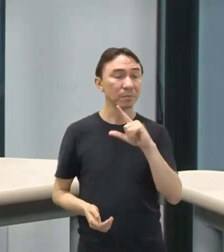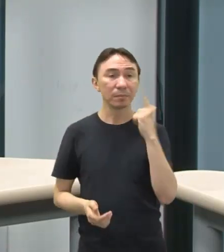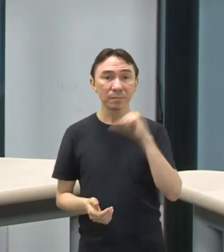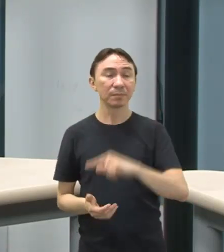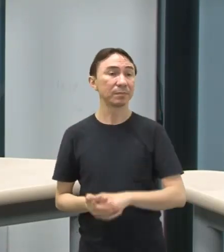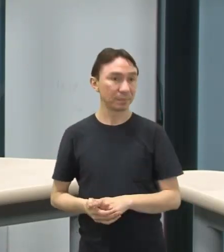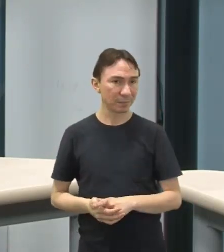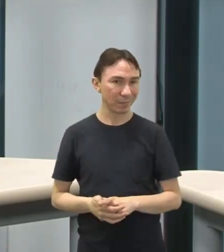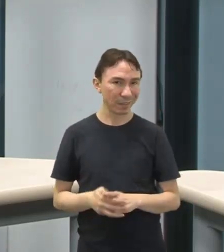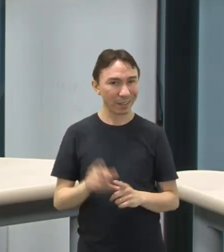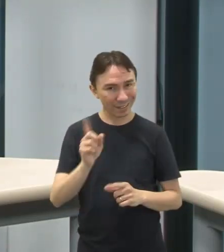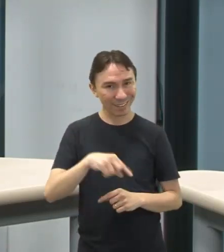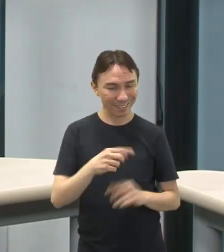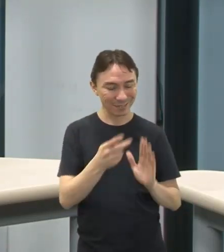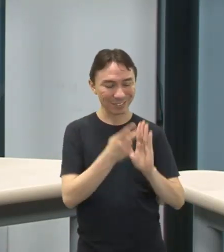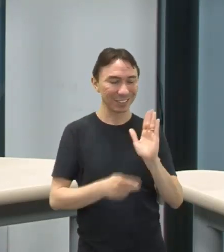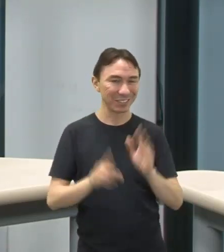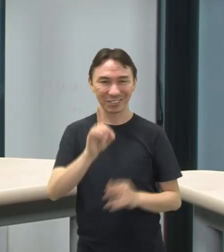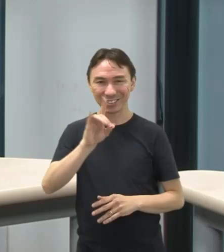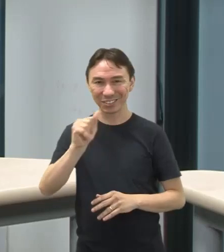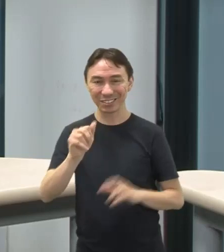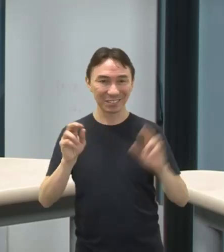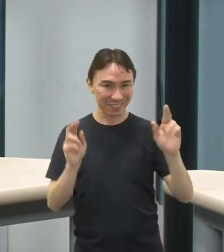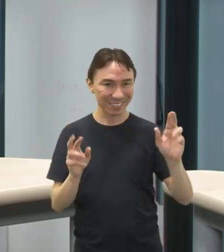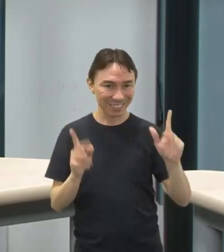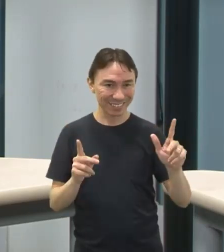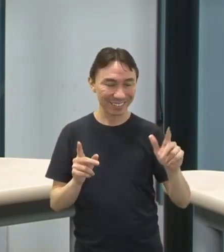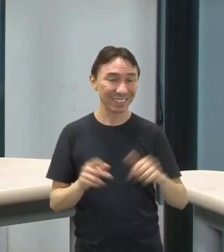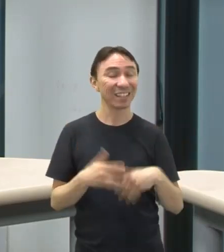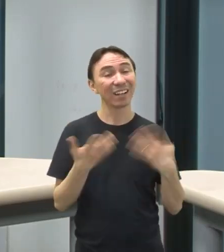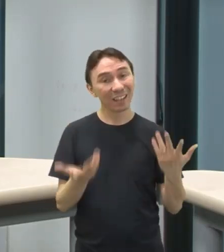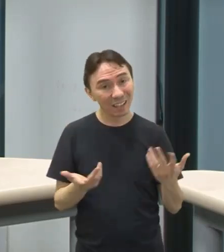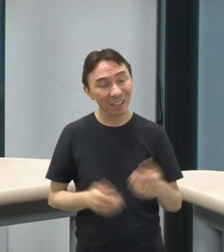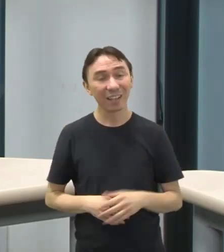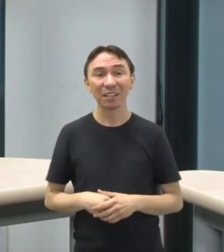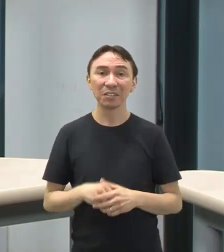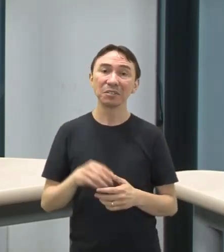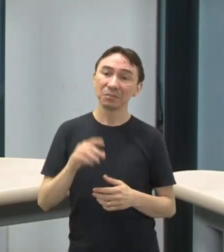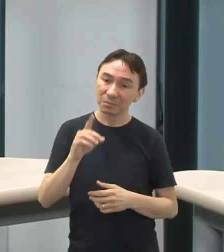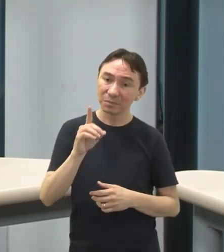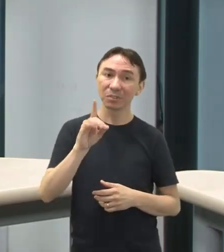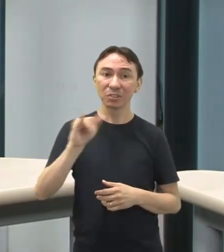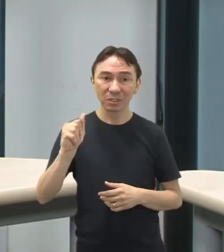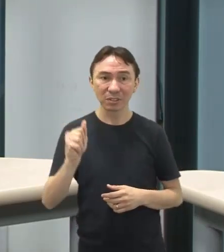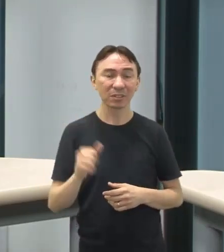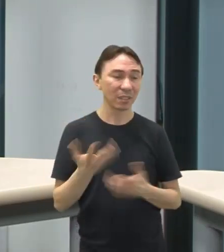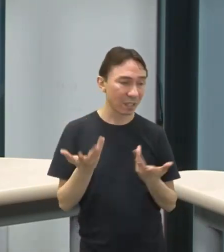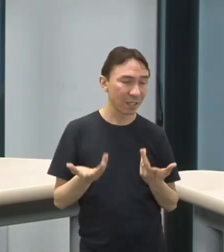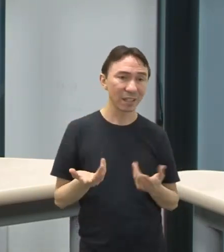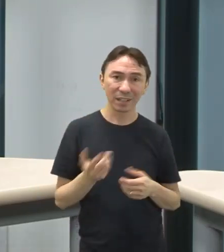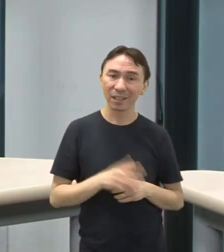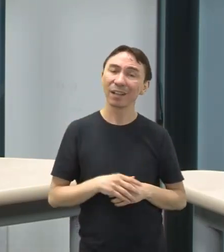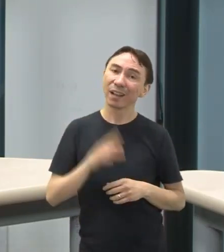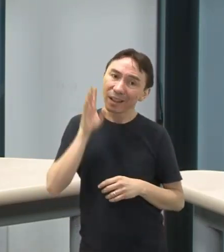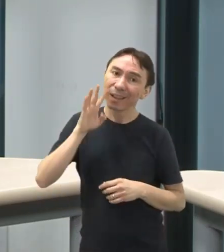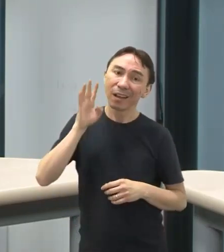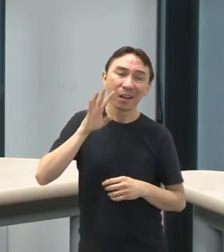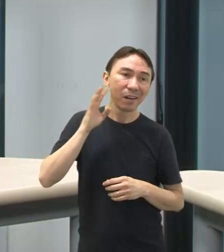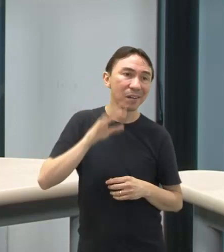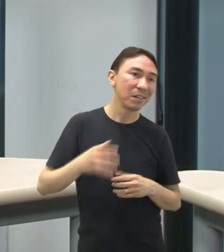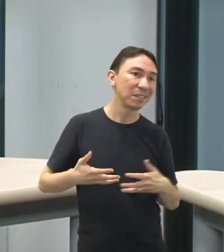diferente que vão transformar esse dia num processo dinâmico né e divertido né